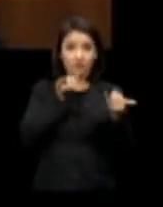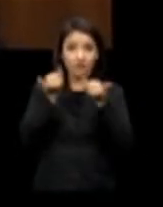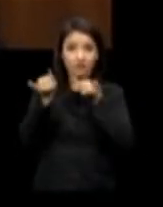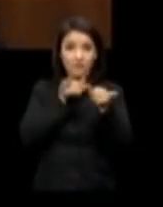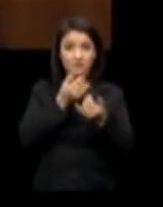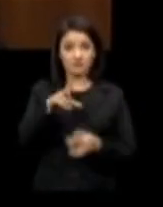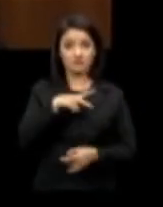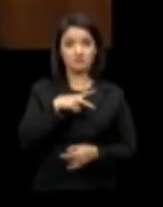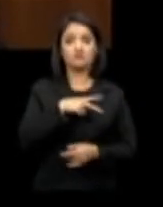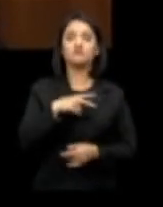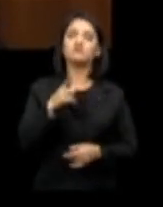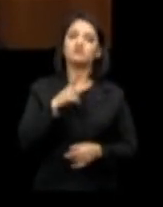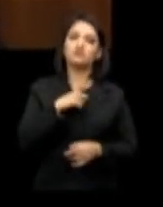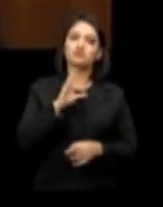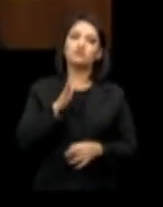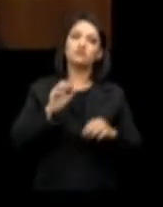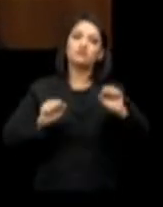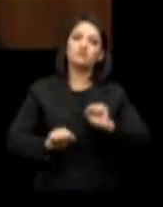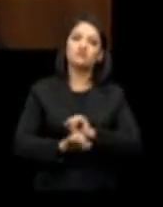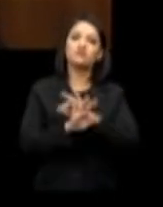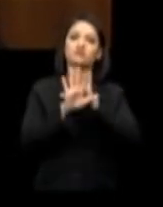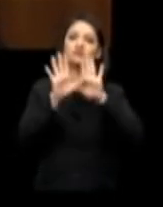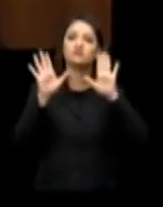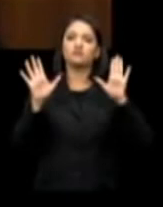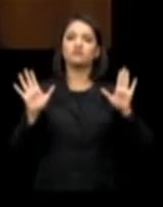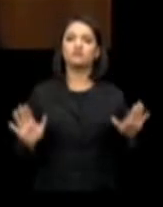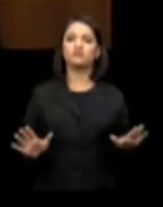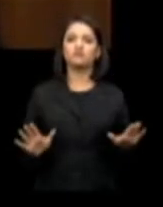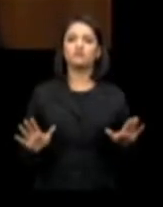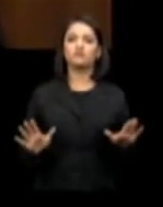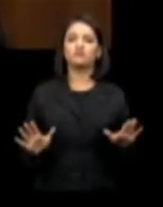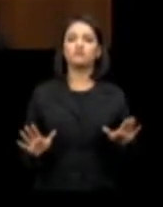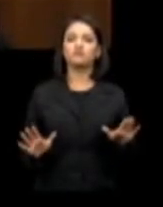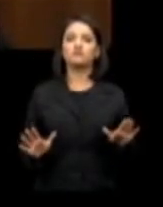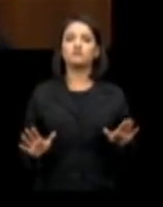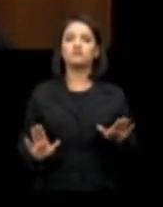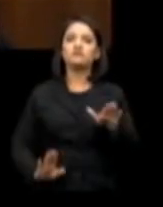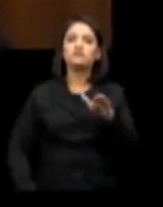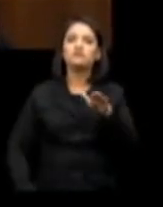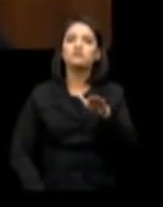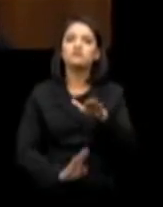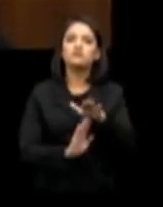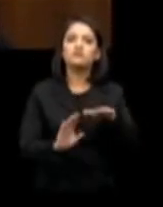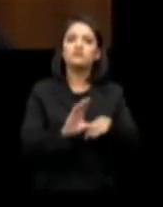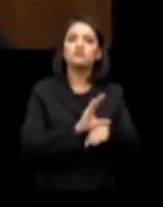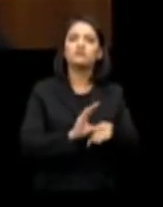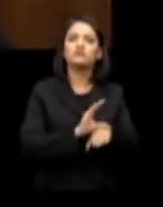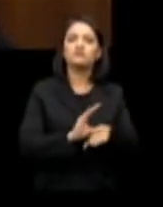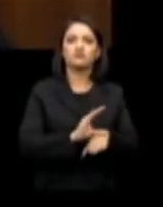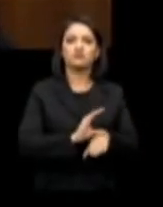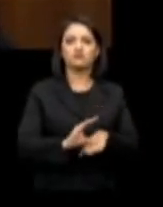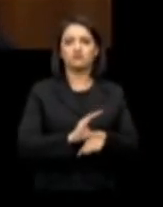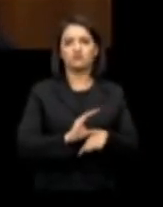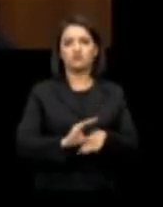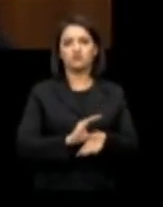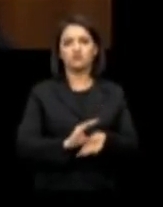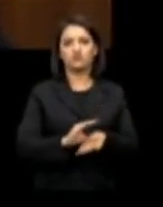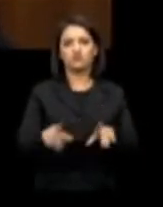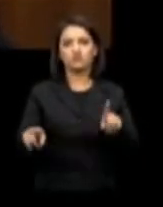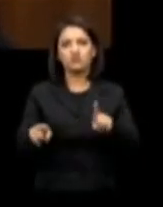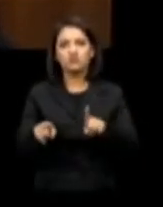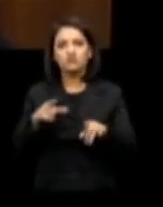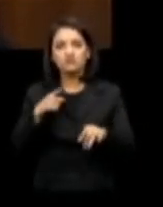de estabelecer de forma clara o âmbito de proteção e os limites constitucionais da intervenção estatal sobre